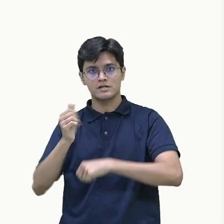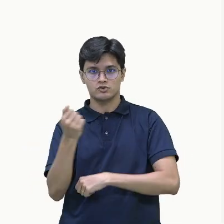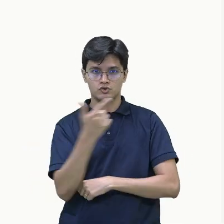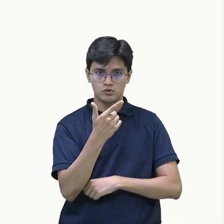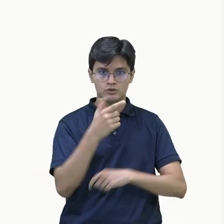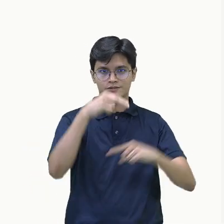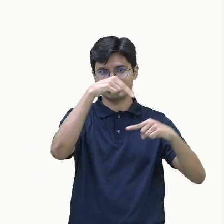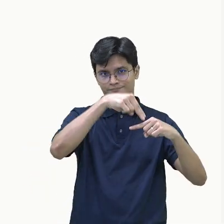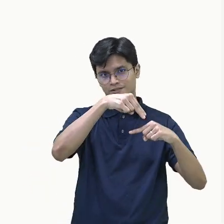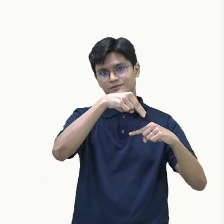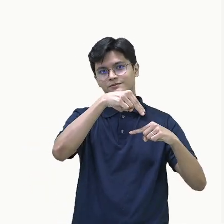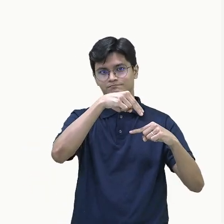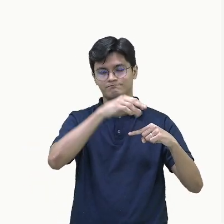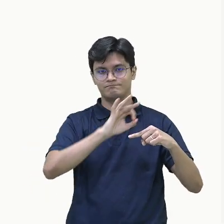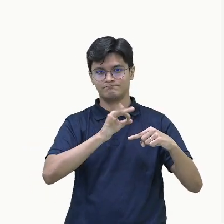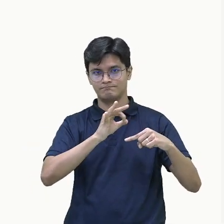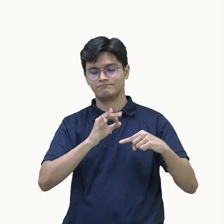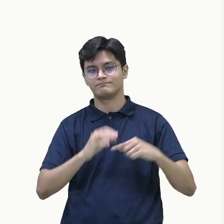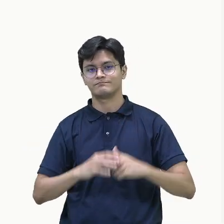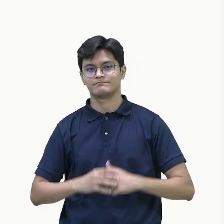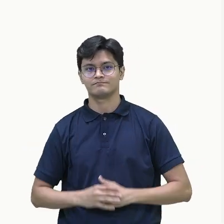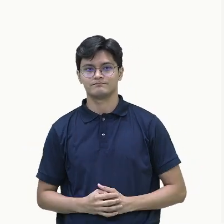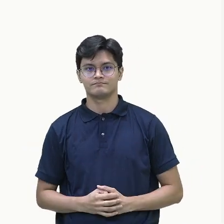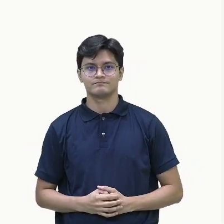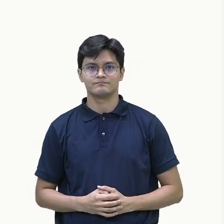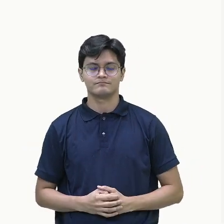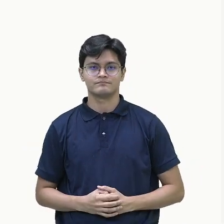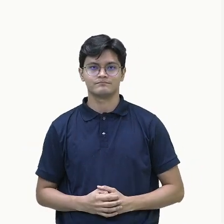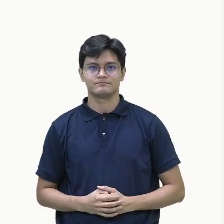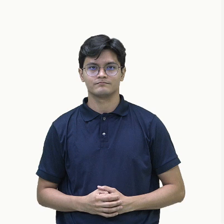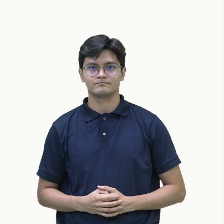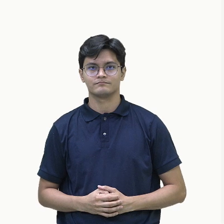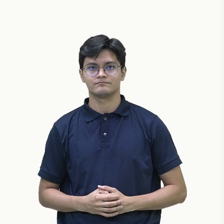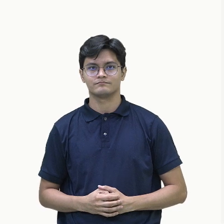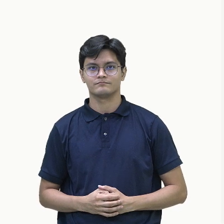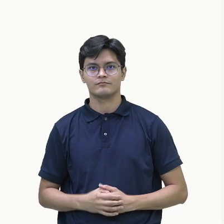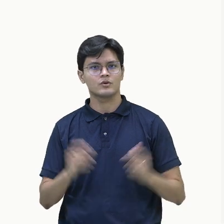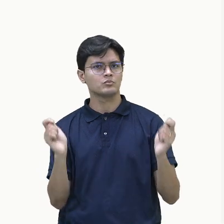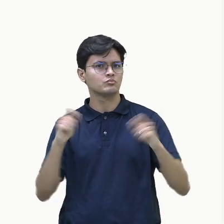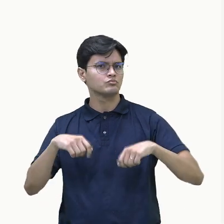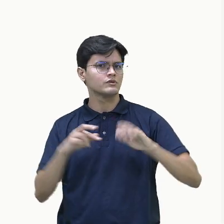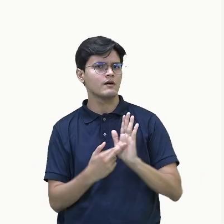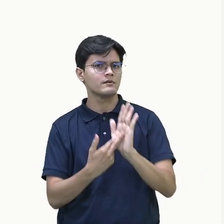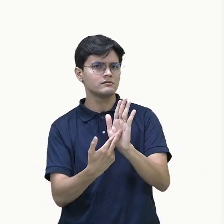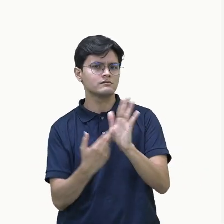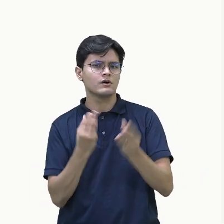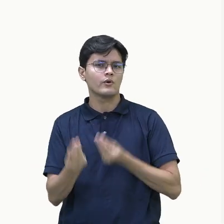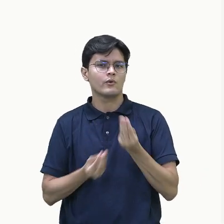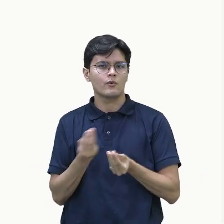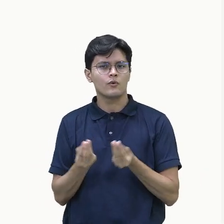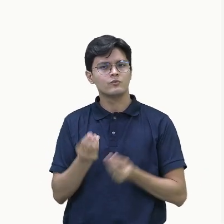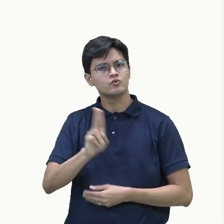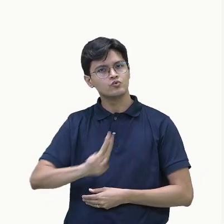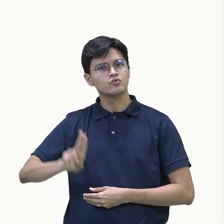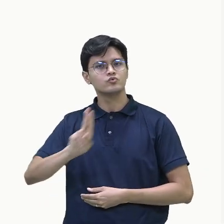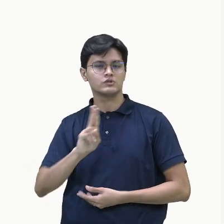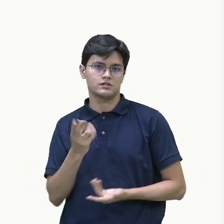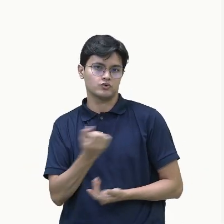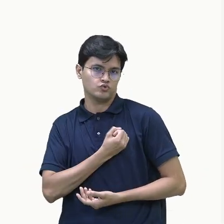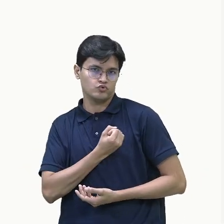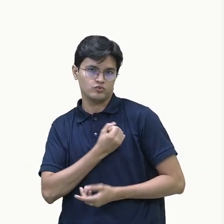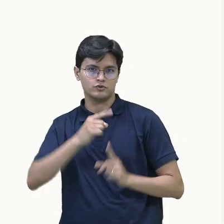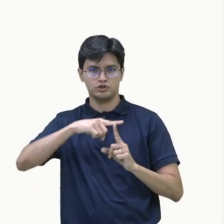número de baixo, essa fração ela seria uma fração imprópria que eu posso representar pelo número misto. Não vamos